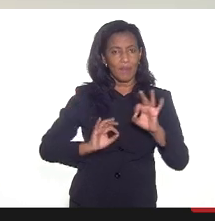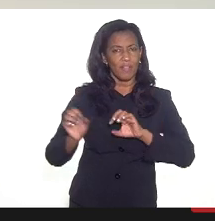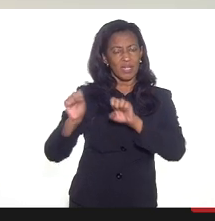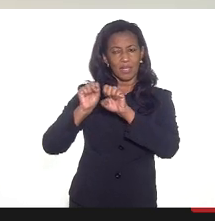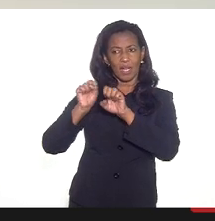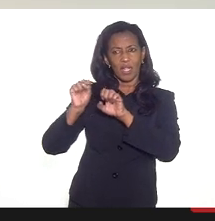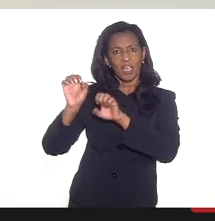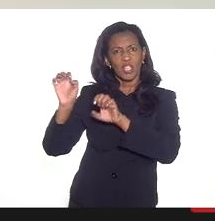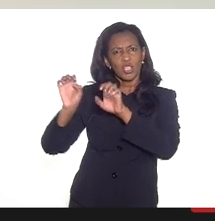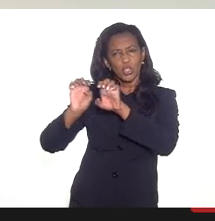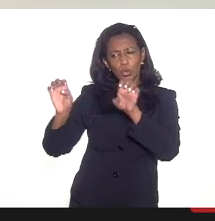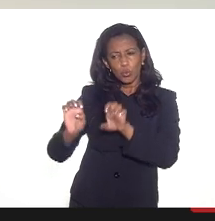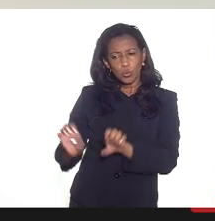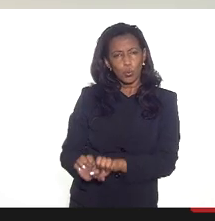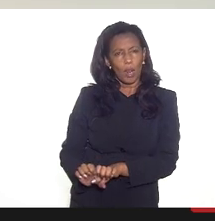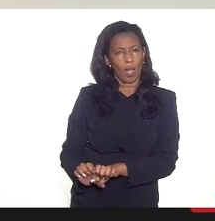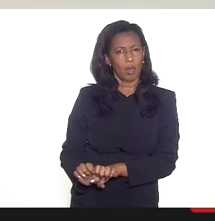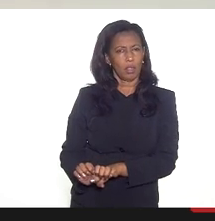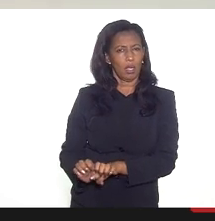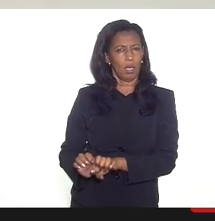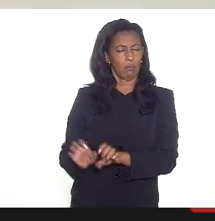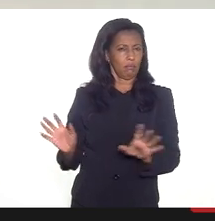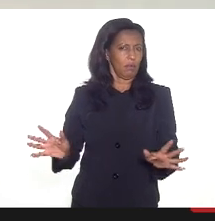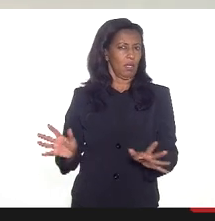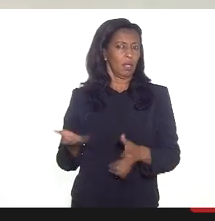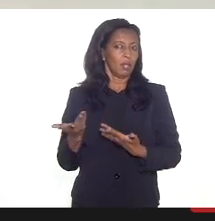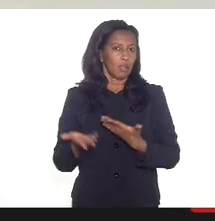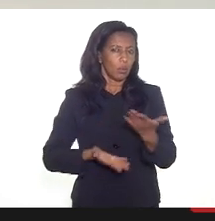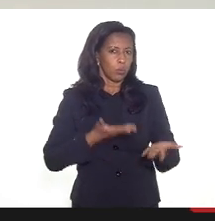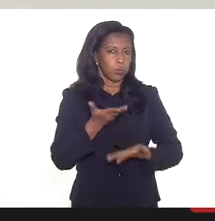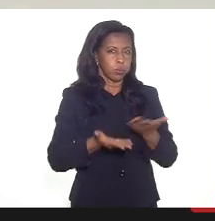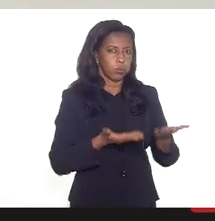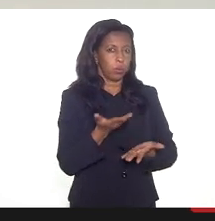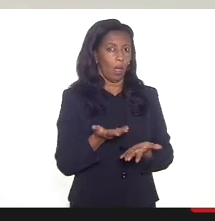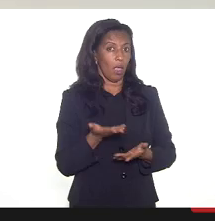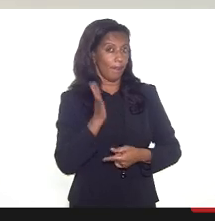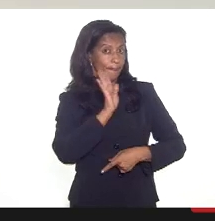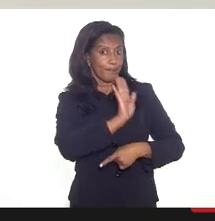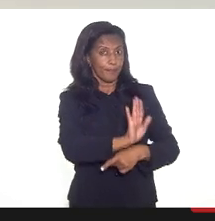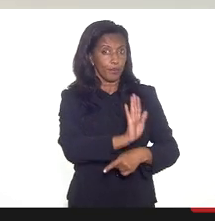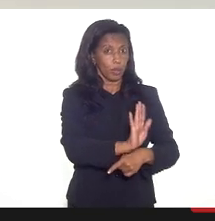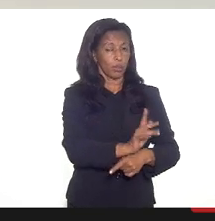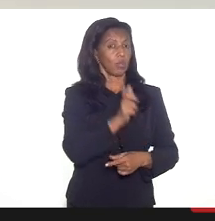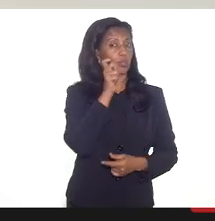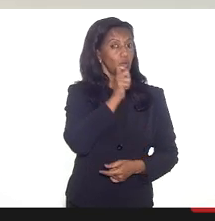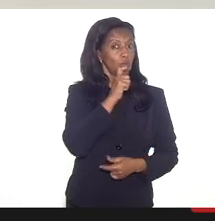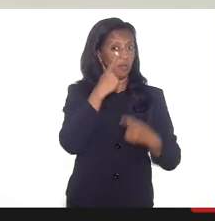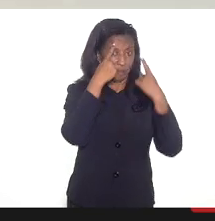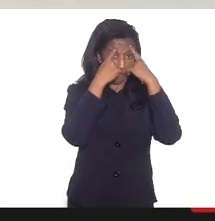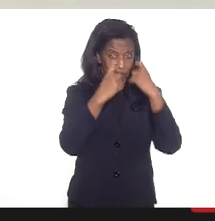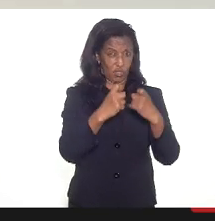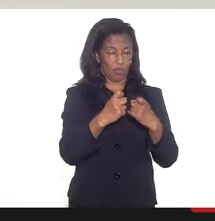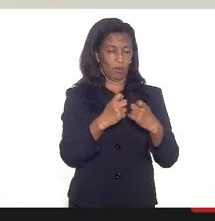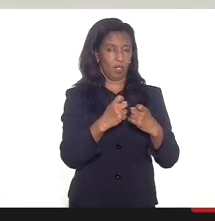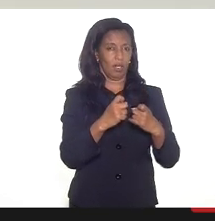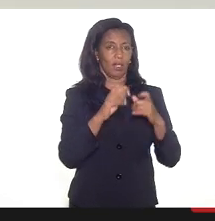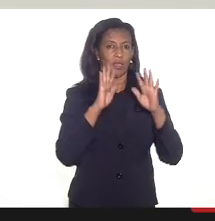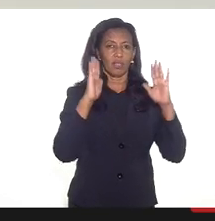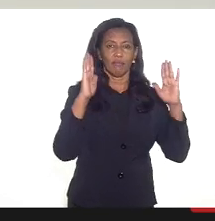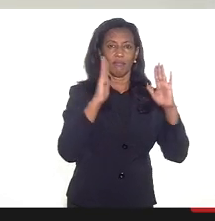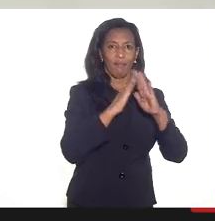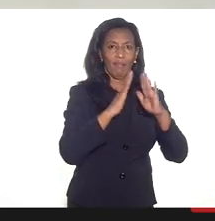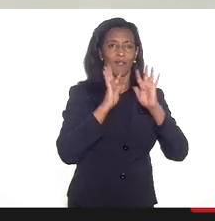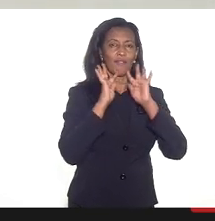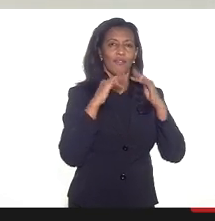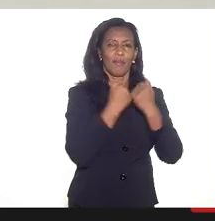e que funcionem efetivamente, dando orientação e protegendo as mulheres vítimas de violência doméstica.